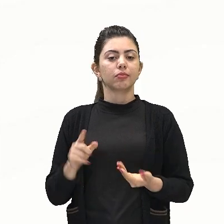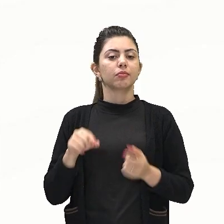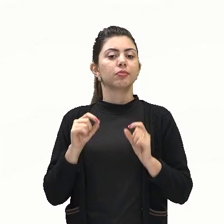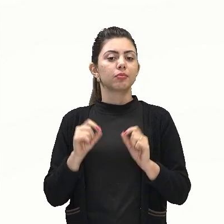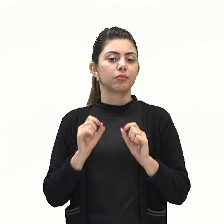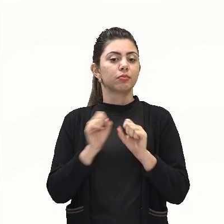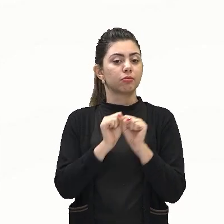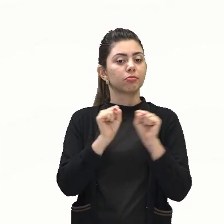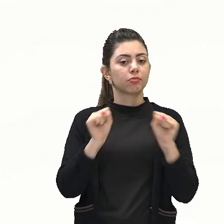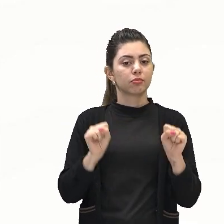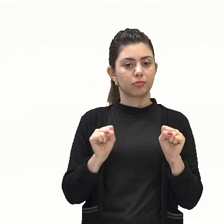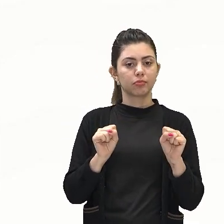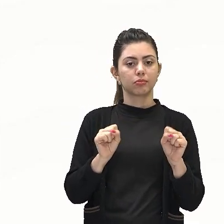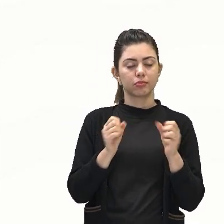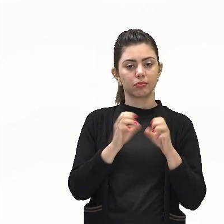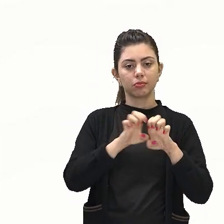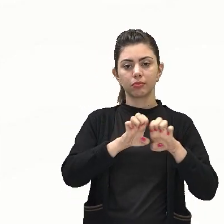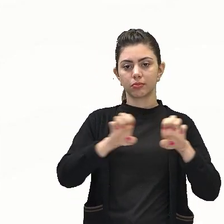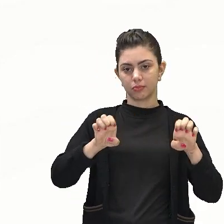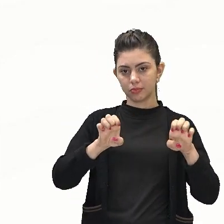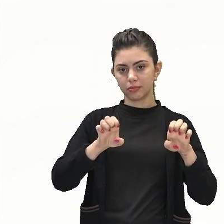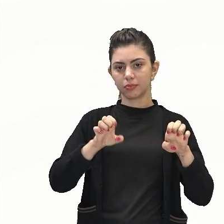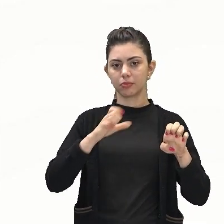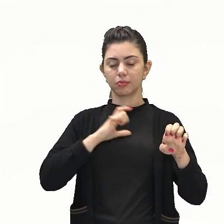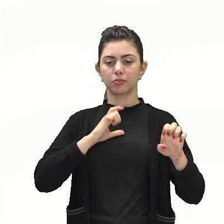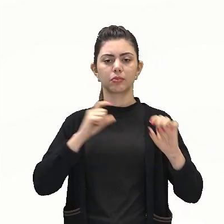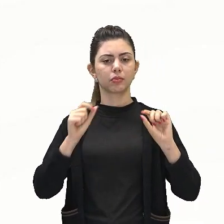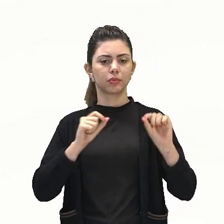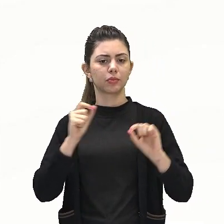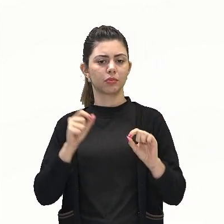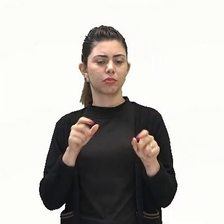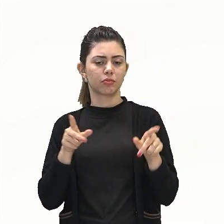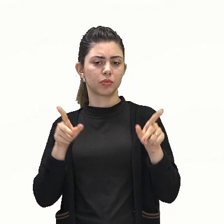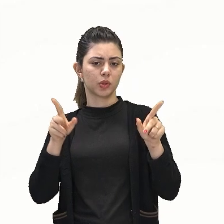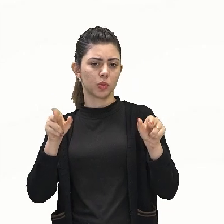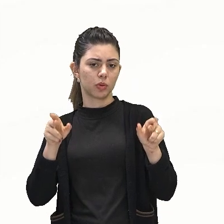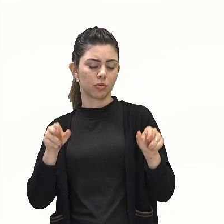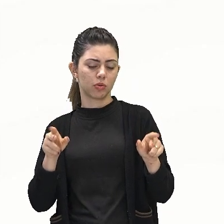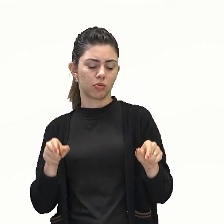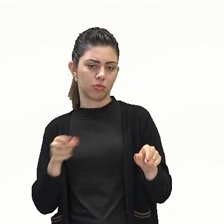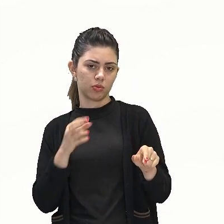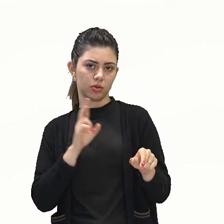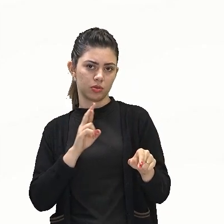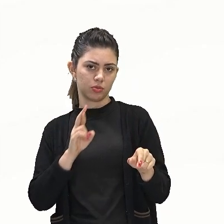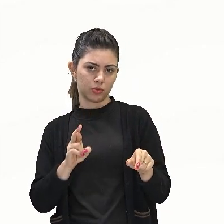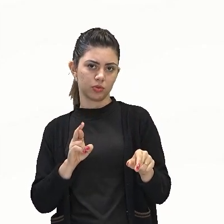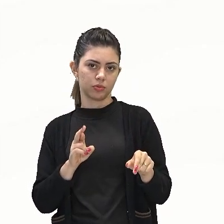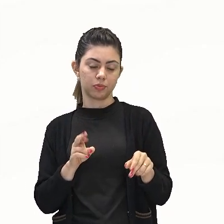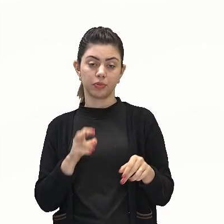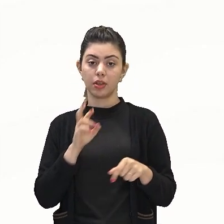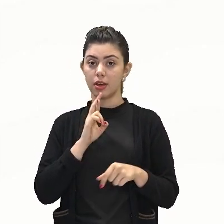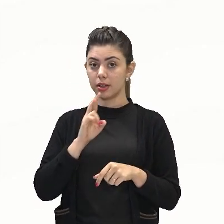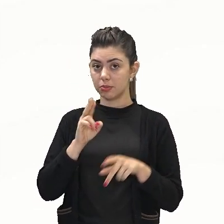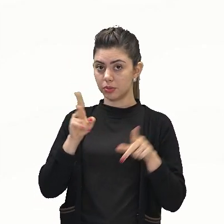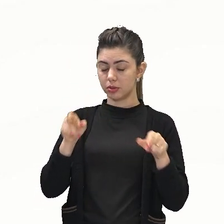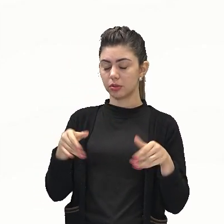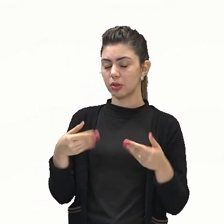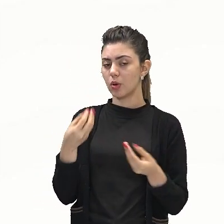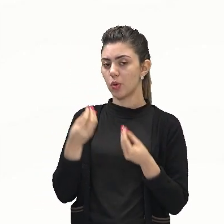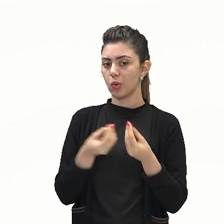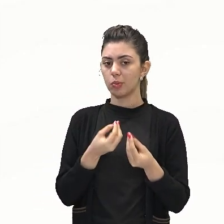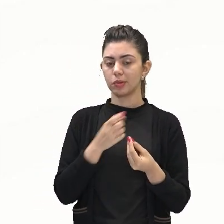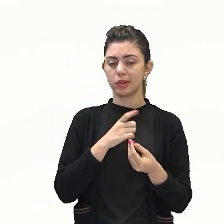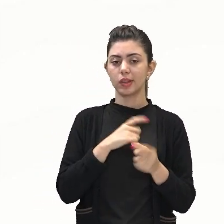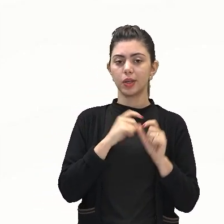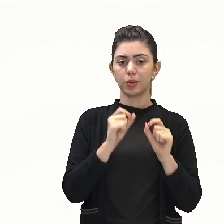equivalente? Equivalente são os que possuem, né, o mesmo valor, né? Então, quando é que dois sistemas